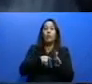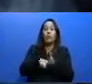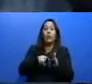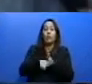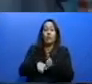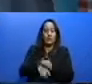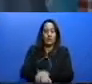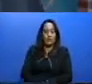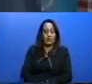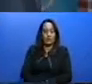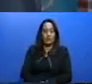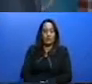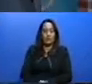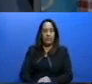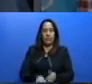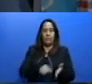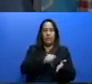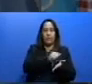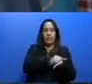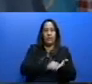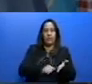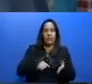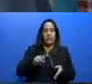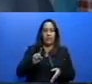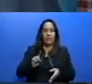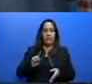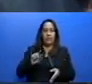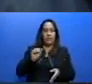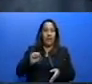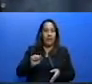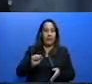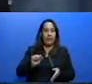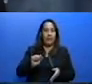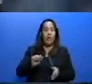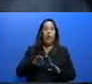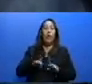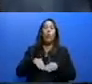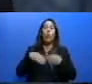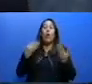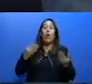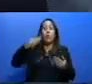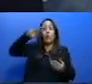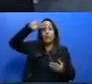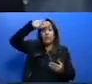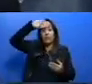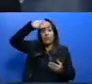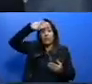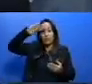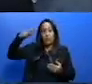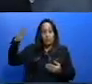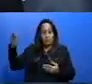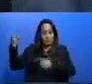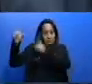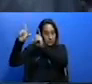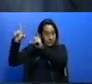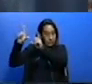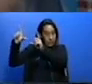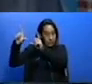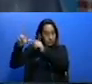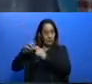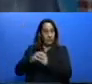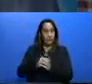lá? Primeira, letra A. Qual é a temperatura dos dois ambientes? Isso está